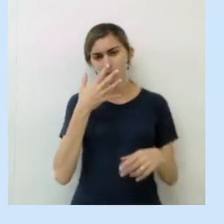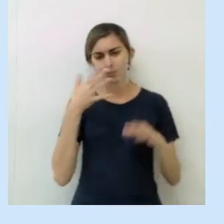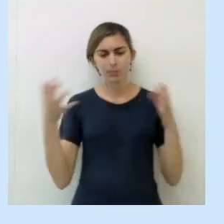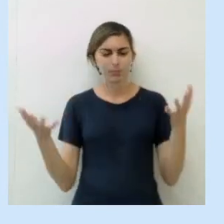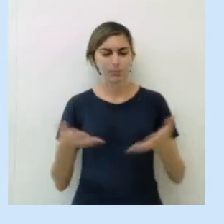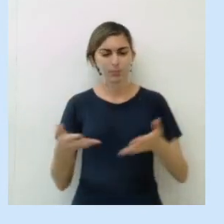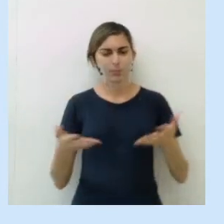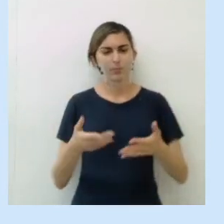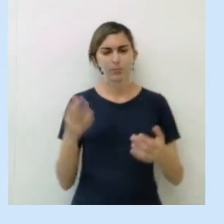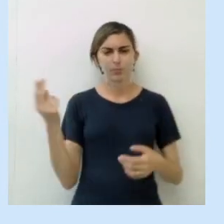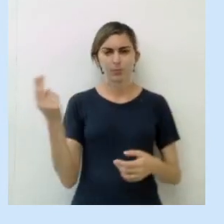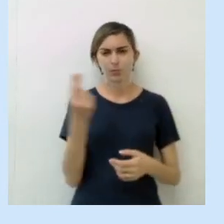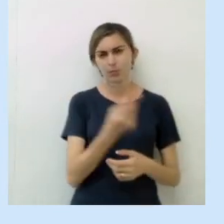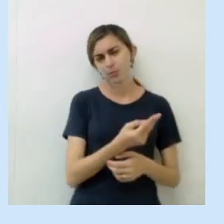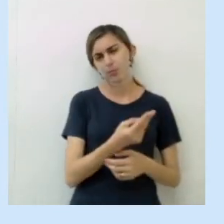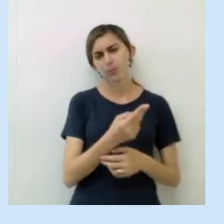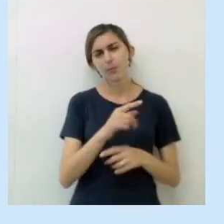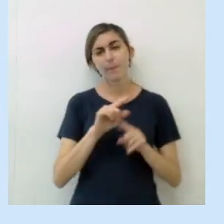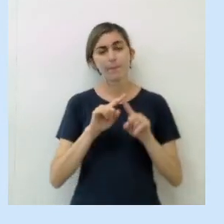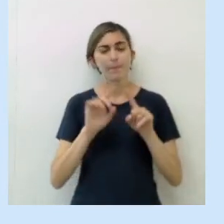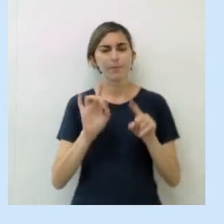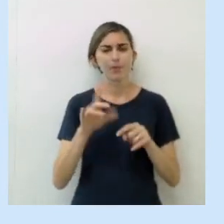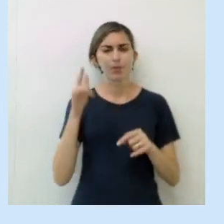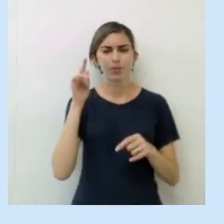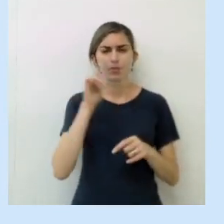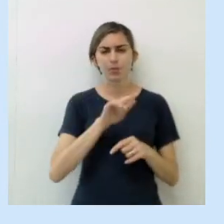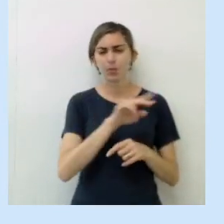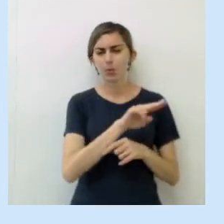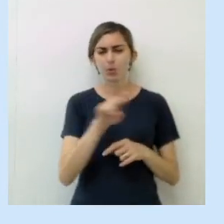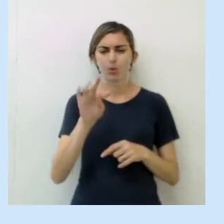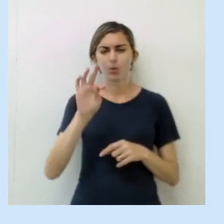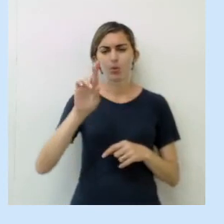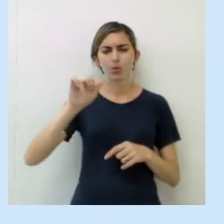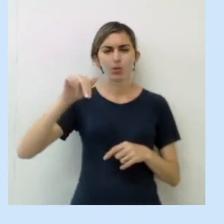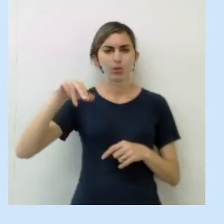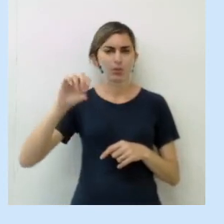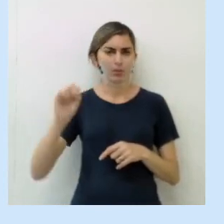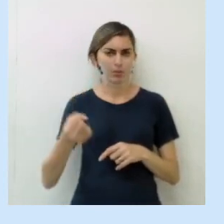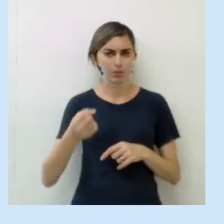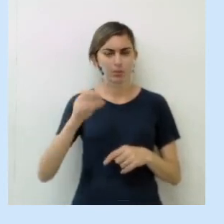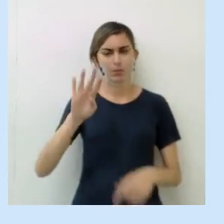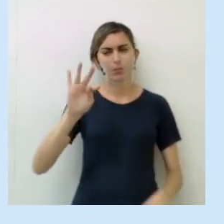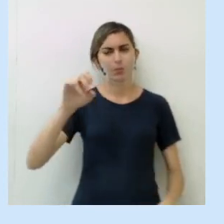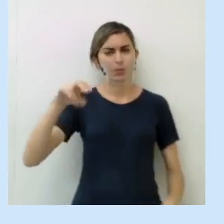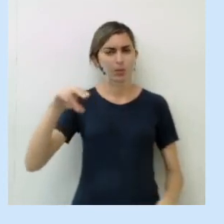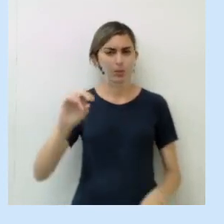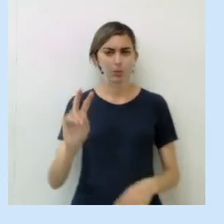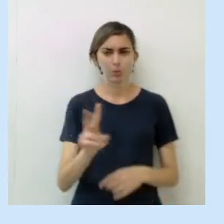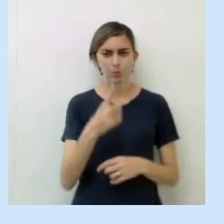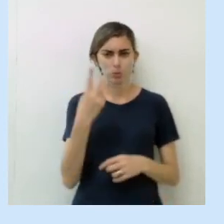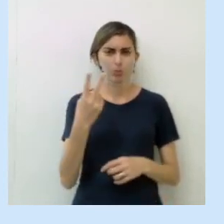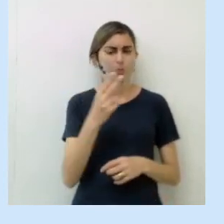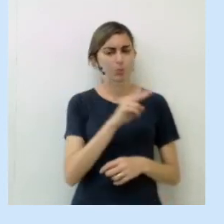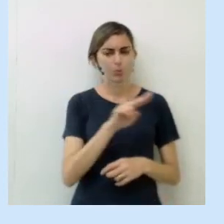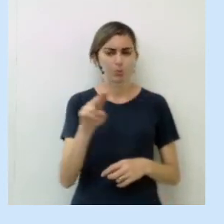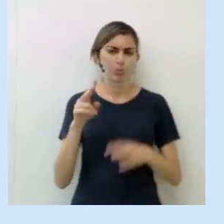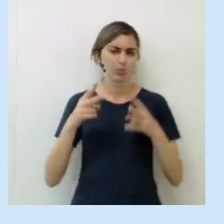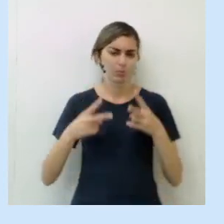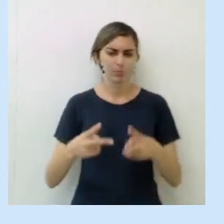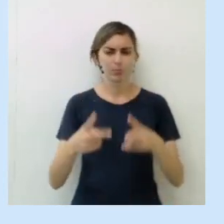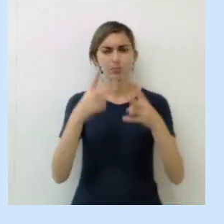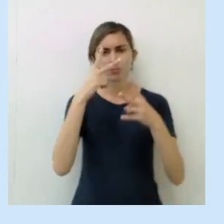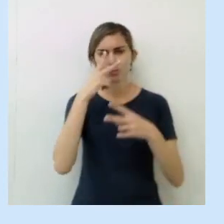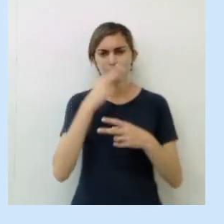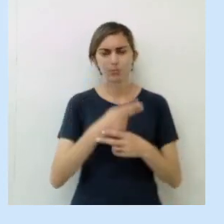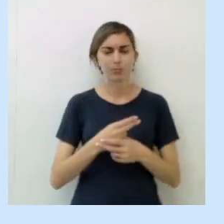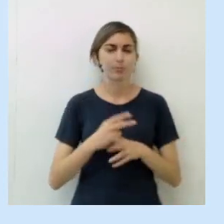agora o nome é o mesmo, mas ele só ganhou o nome trans-buteno 2, mas o nome continuou o mesmo,